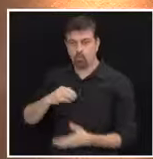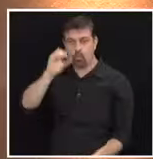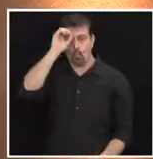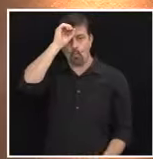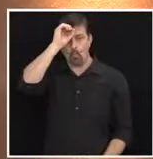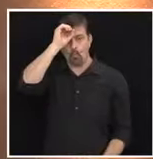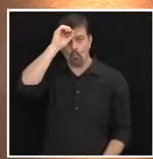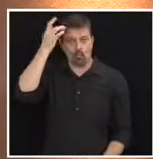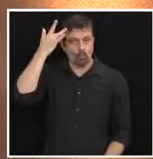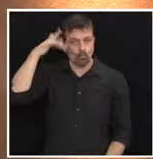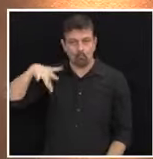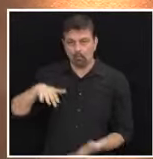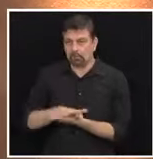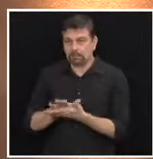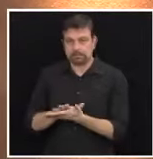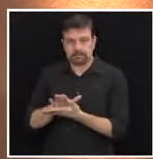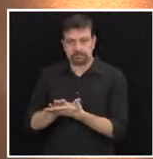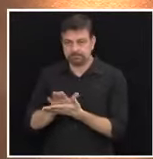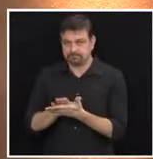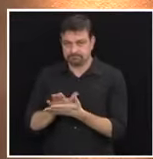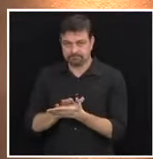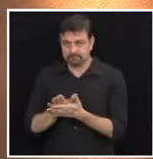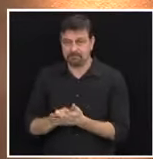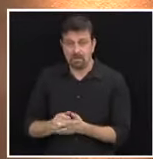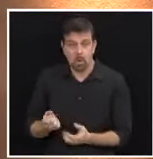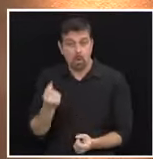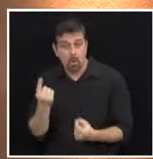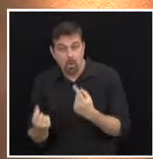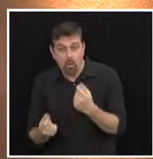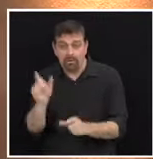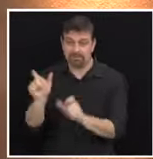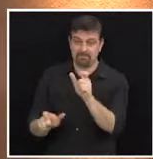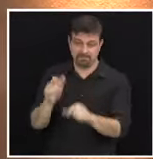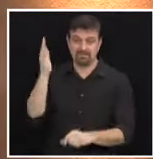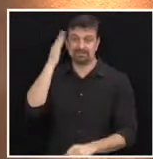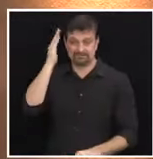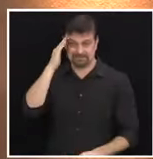sabe, uma percentagem muito pequena de pessoas sabem que tem o vírus.